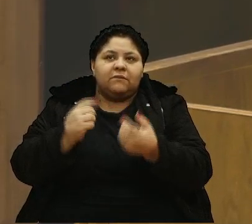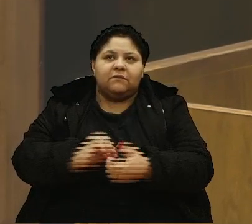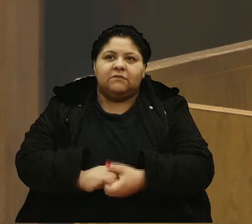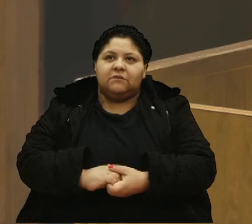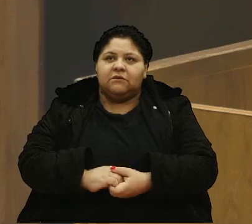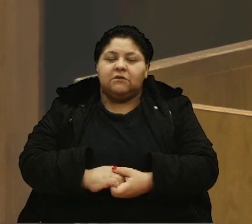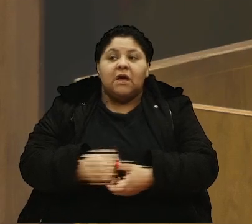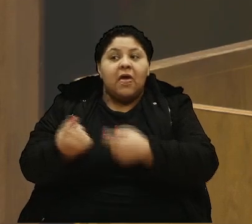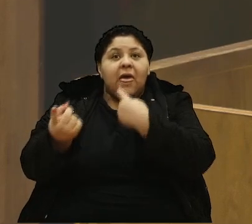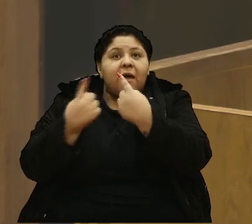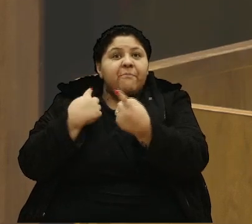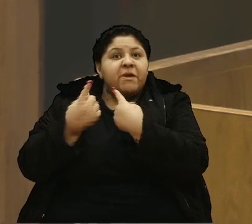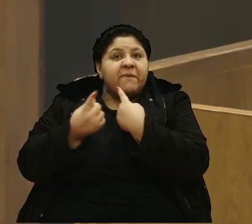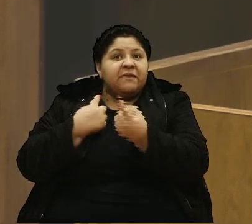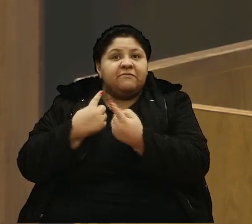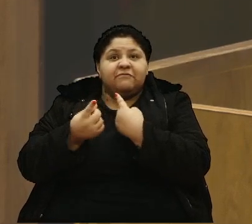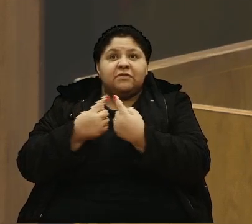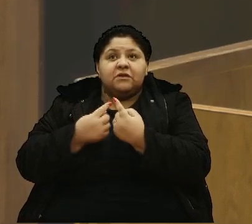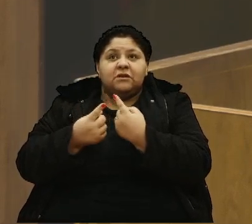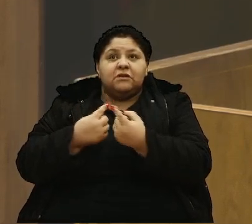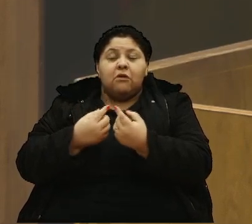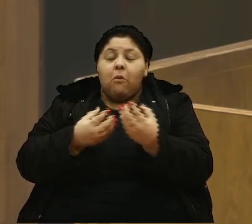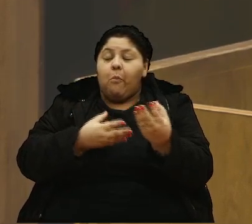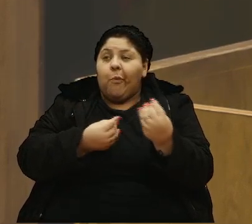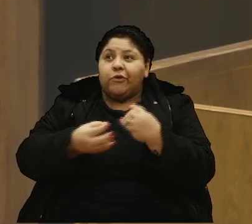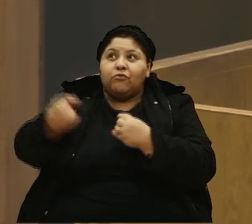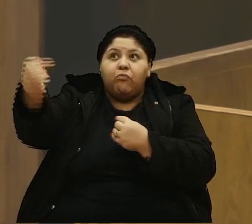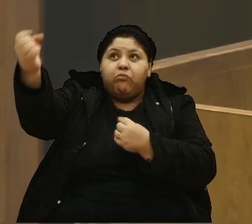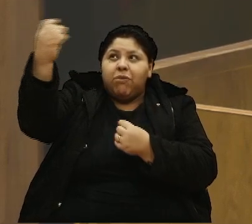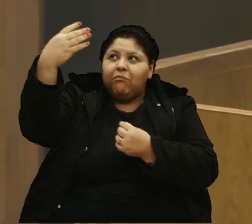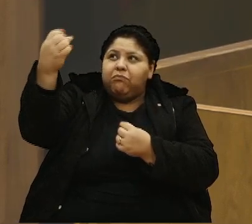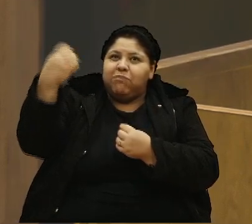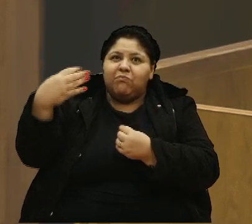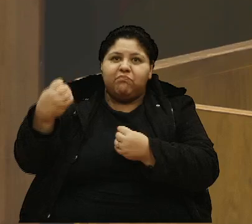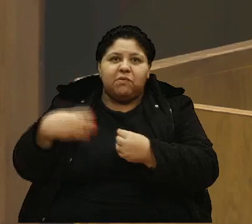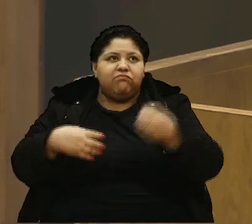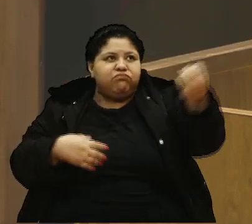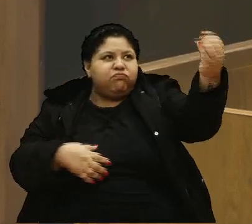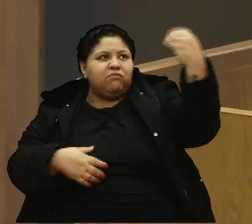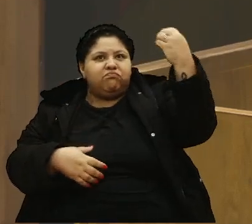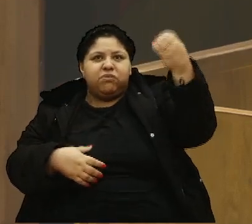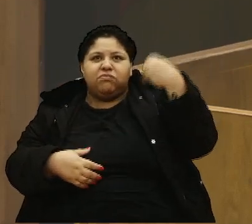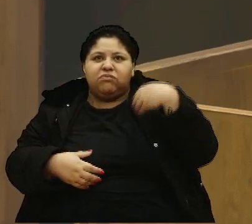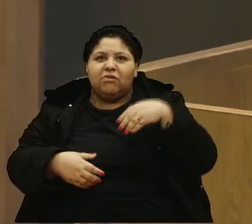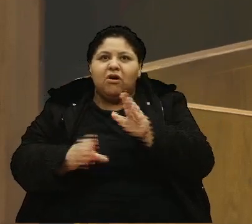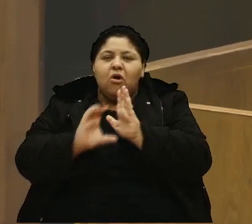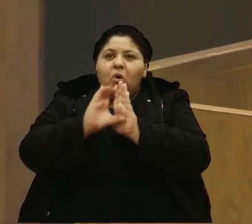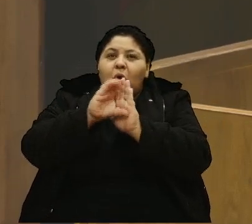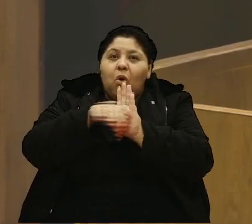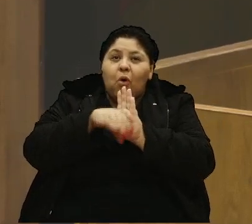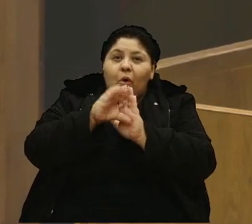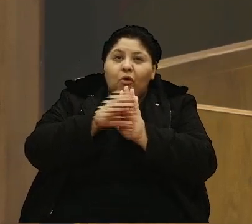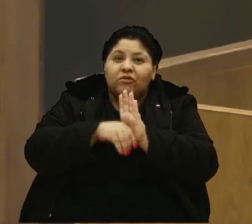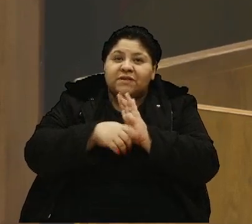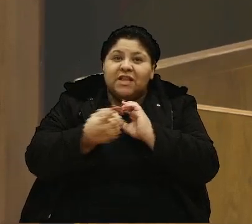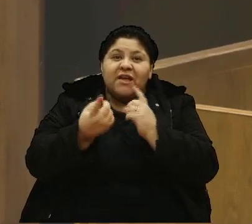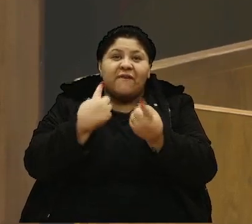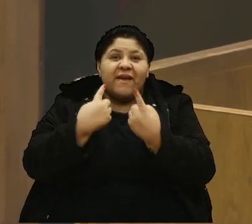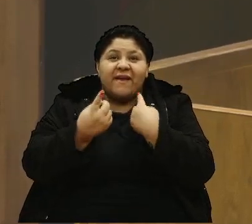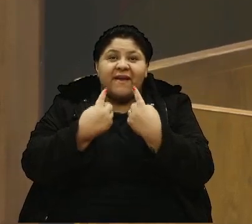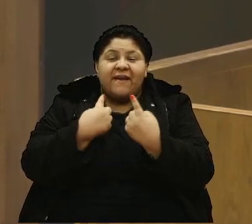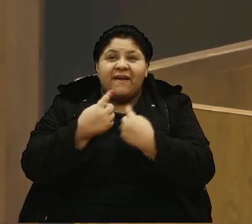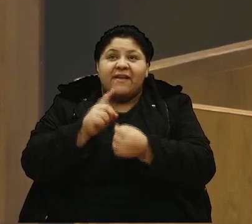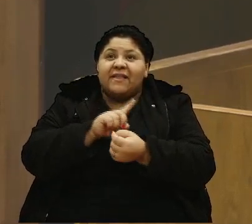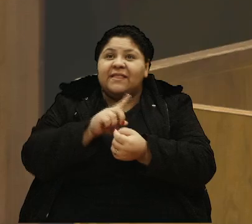A perimetral está cheia de semáforos. O conceito basilar de uma perimetral não